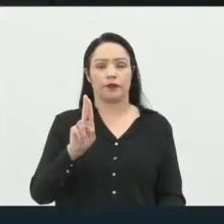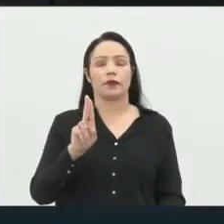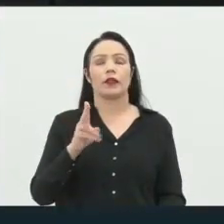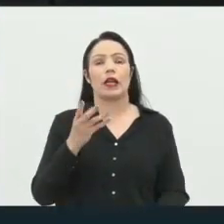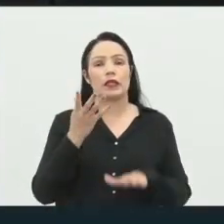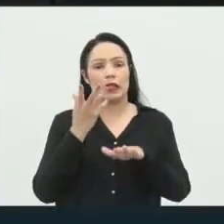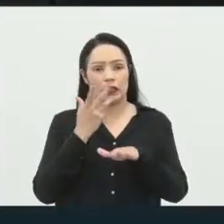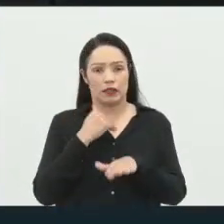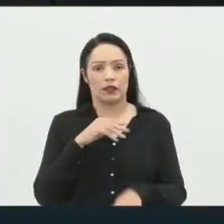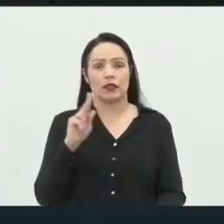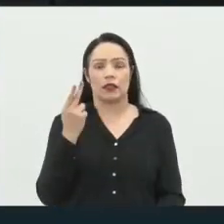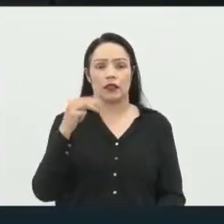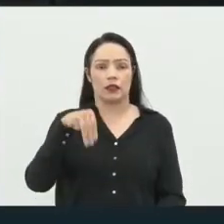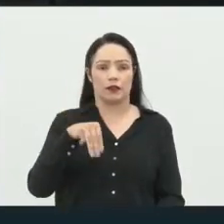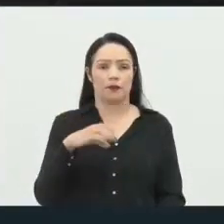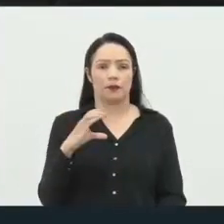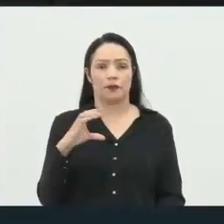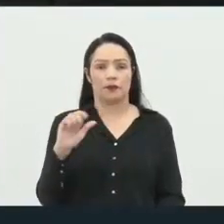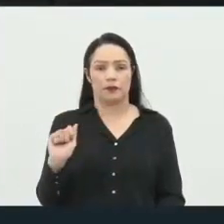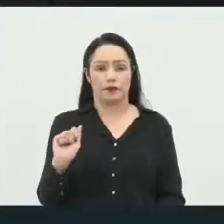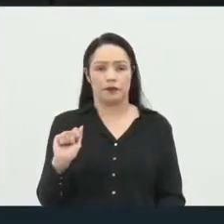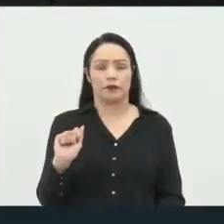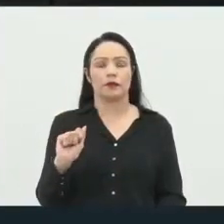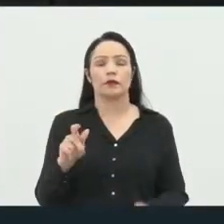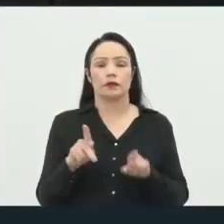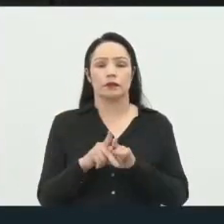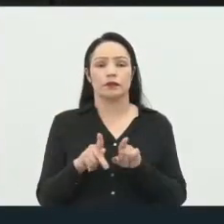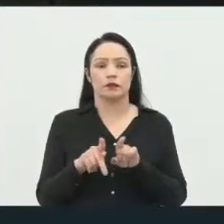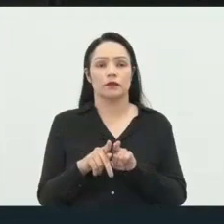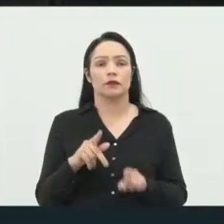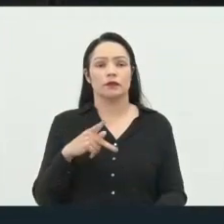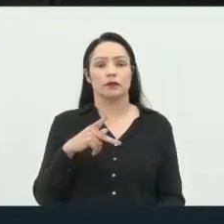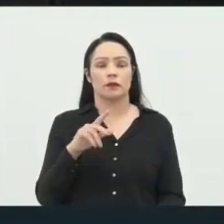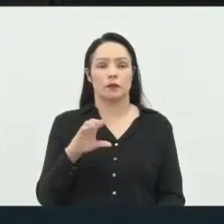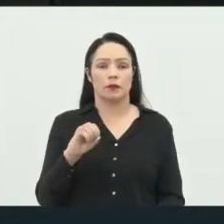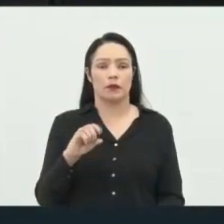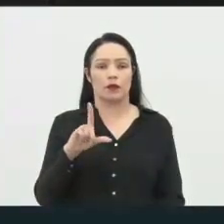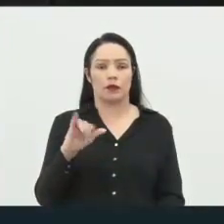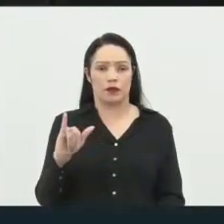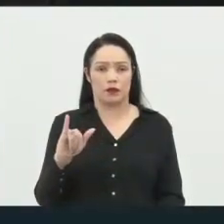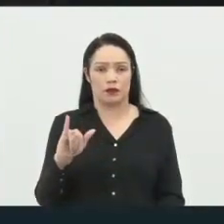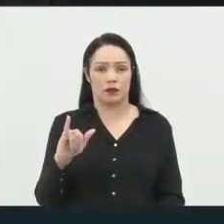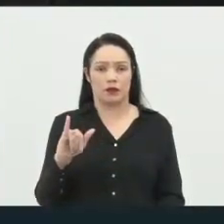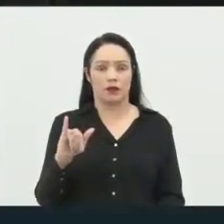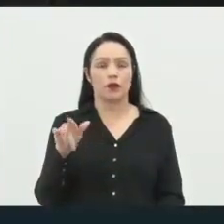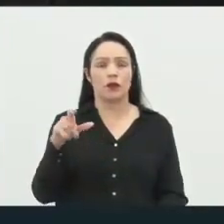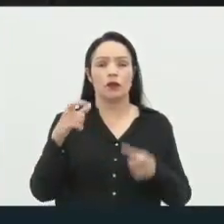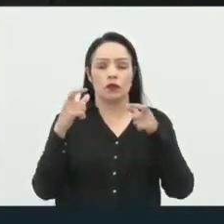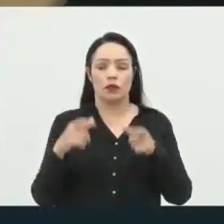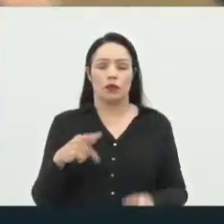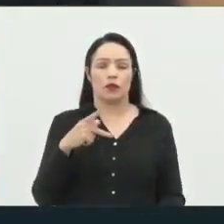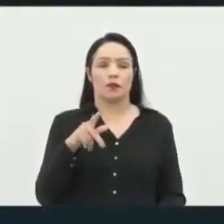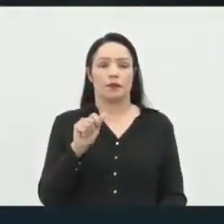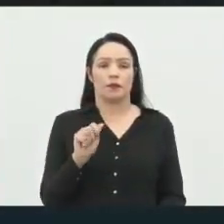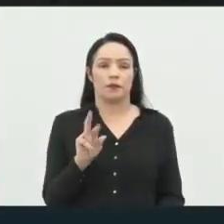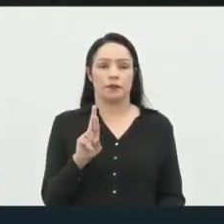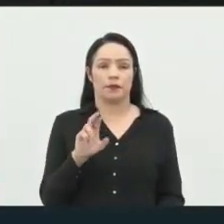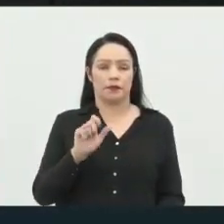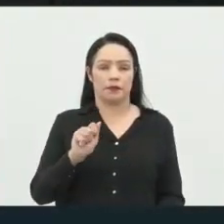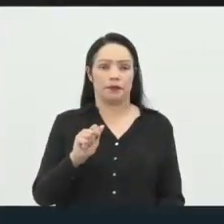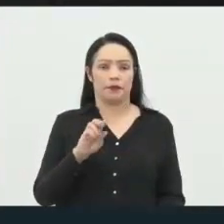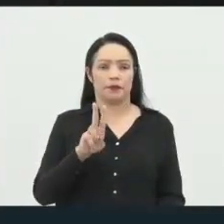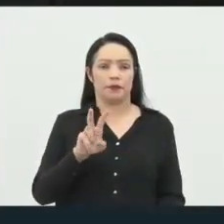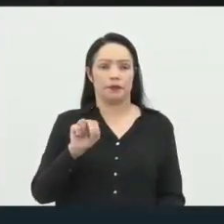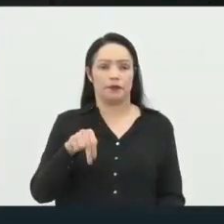hmca e a Policlínica para Avent na época quando houve o rompimento do contrato vários profissionais